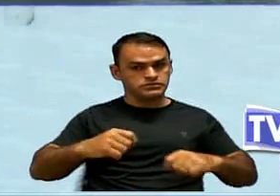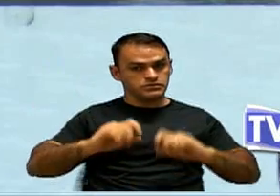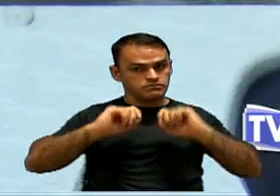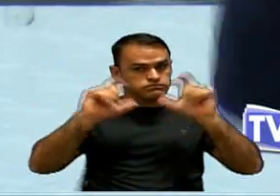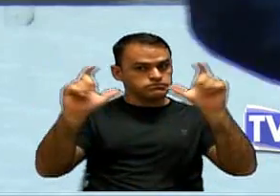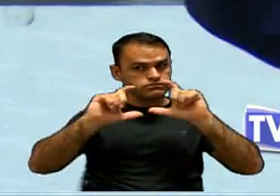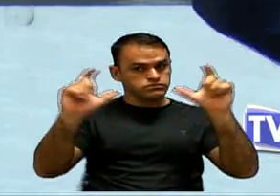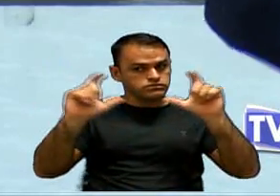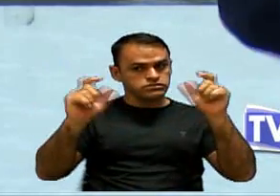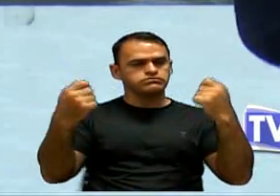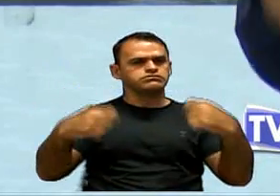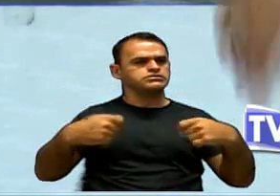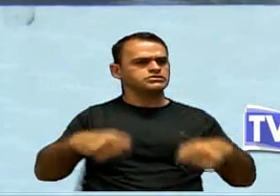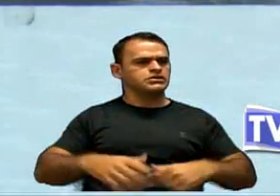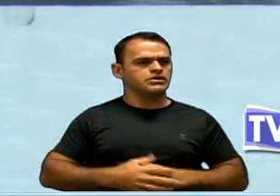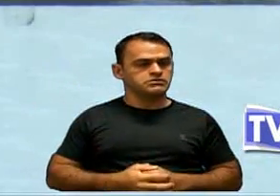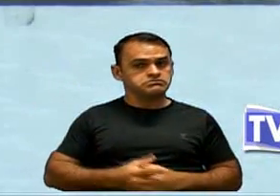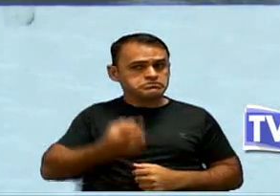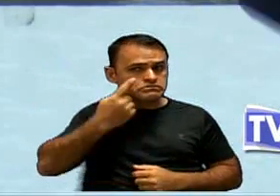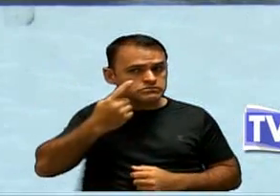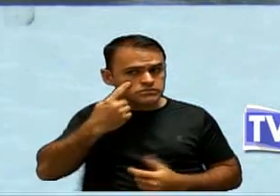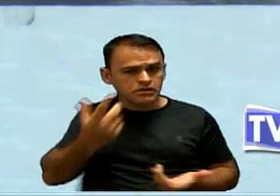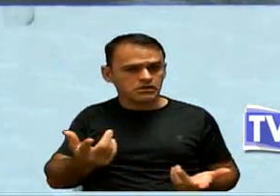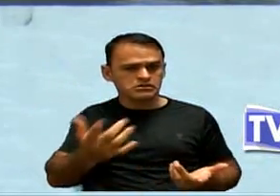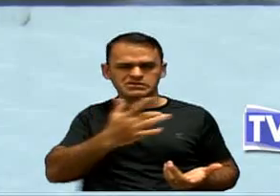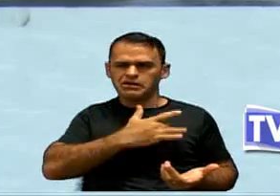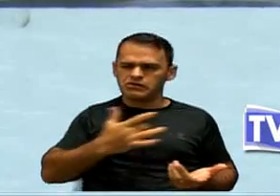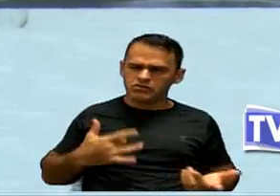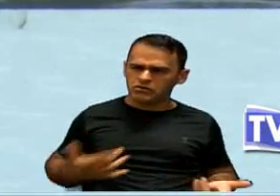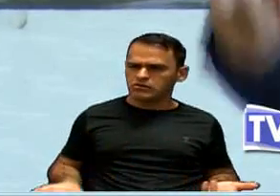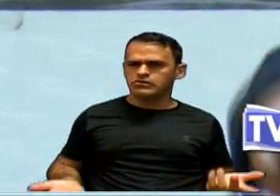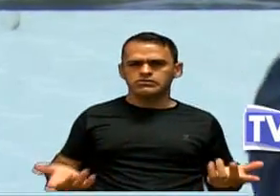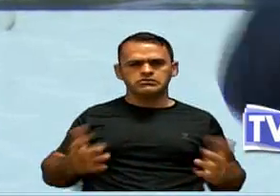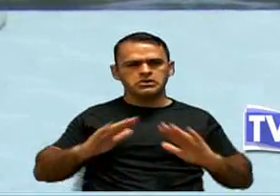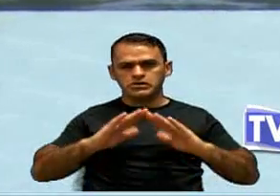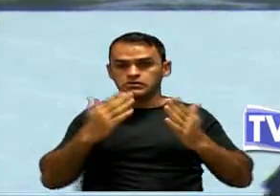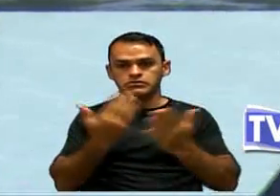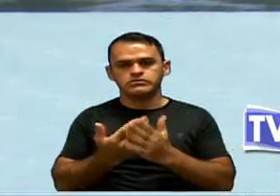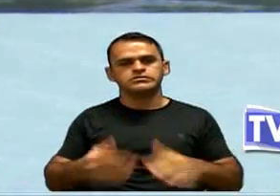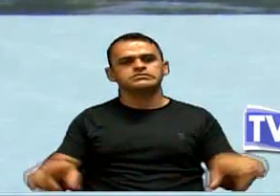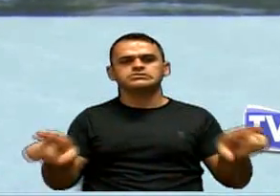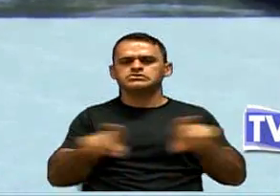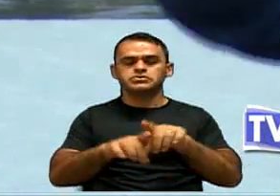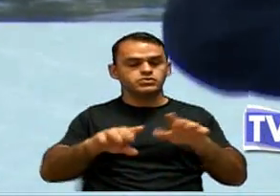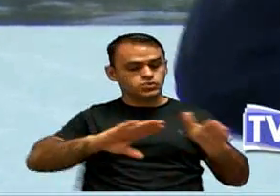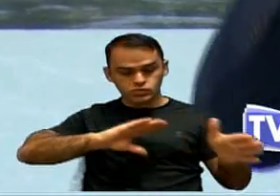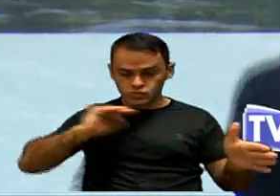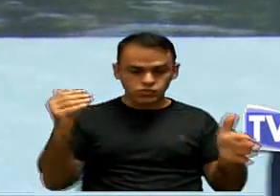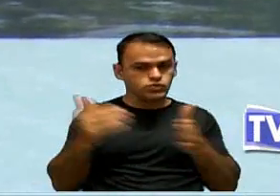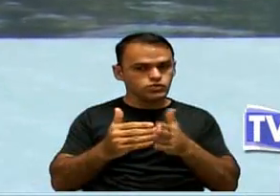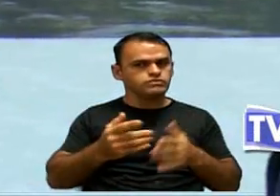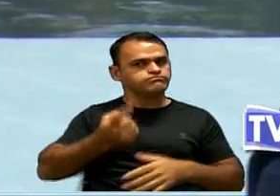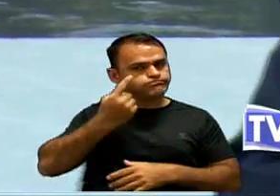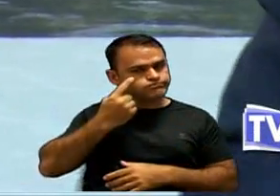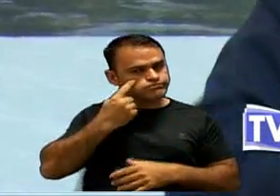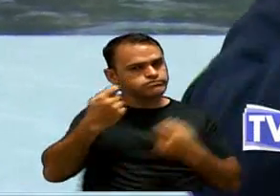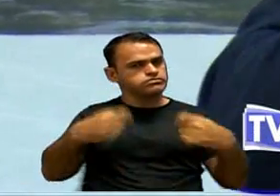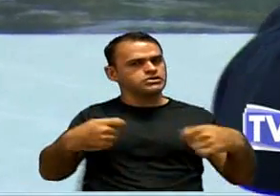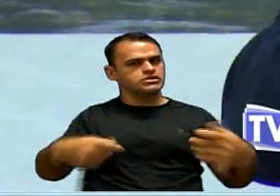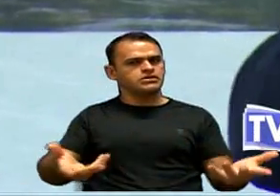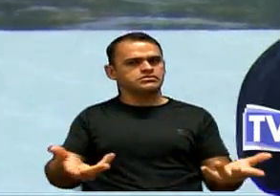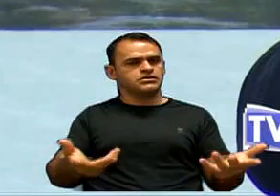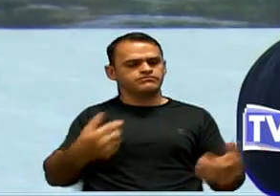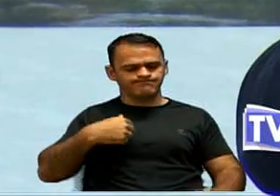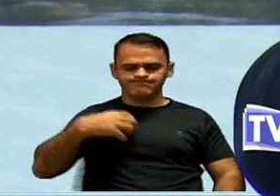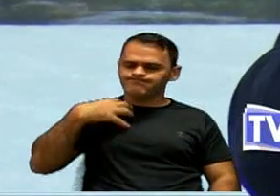ver. Temos que ver, sim, questão de saúde, questão de educação, mas temos que ver tudo. Então,